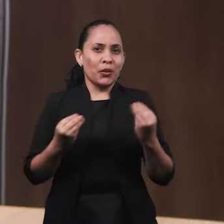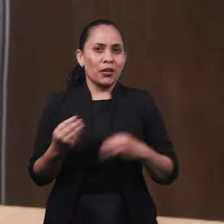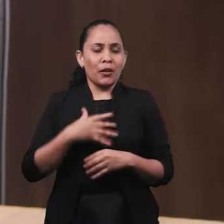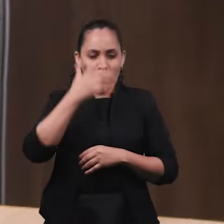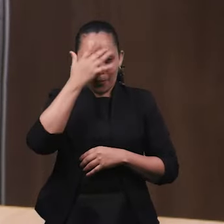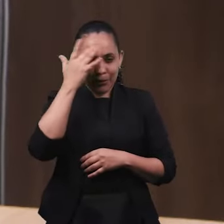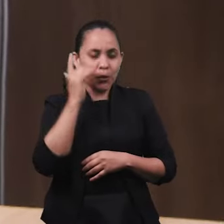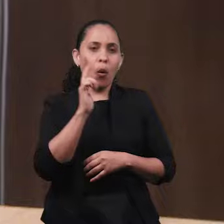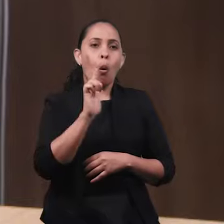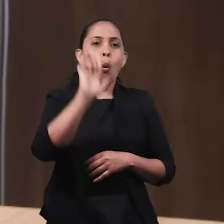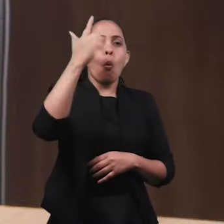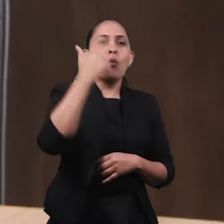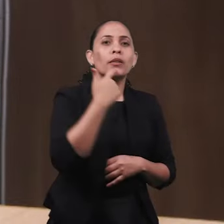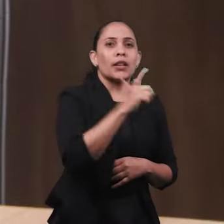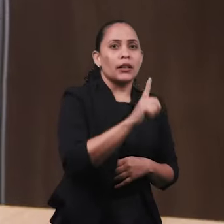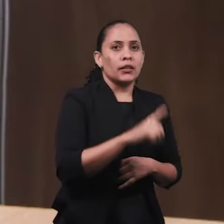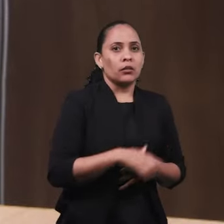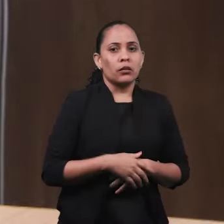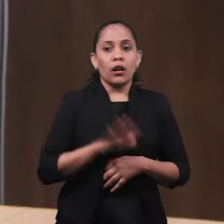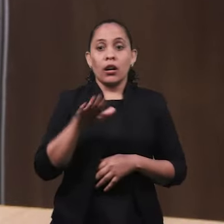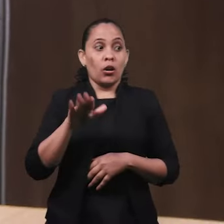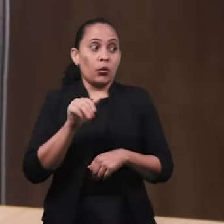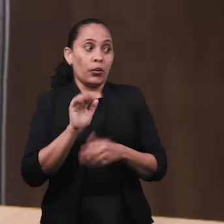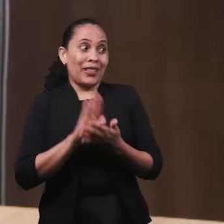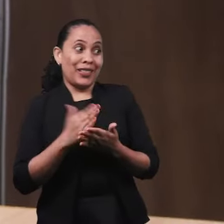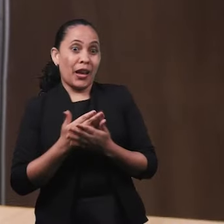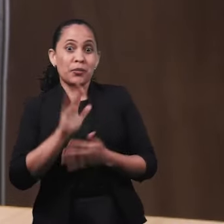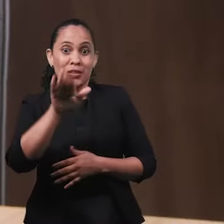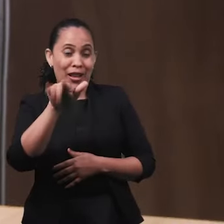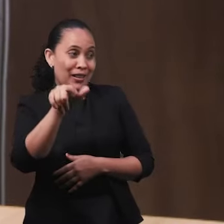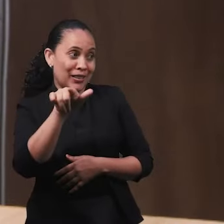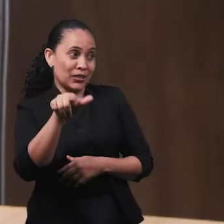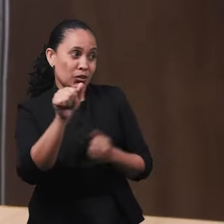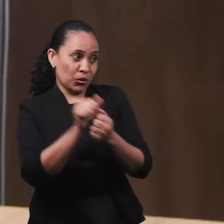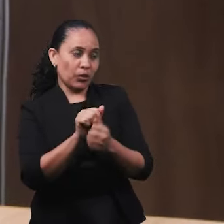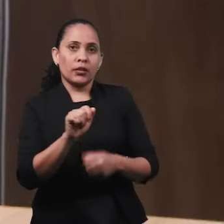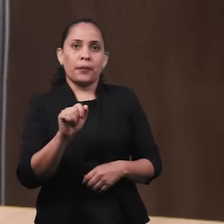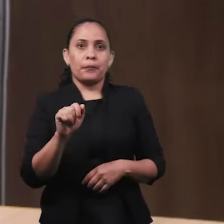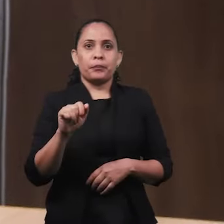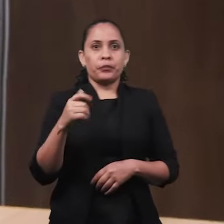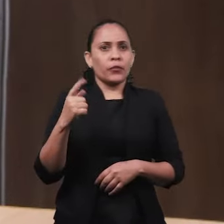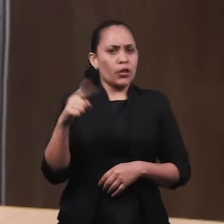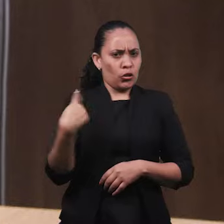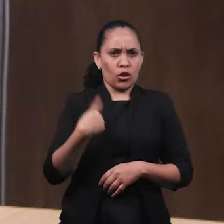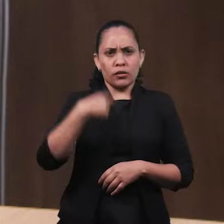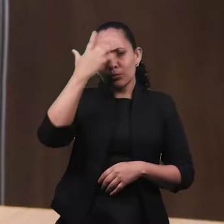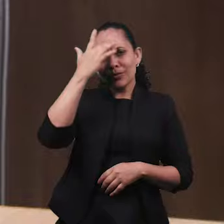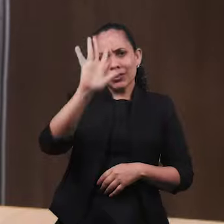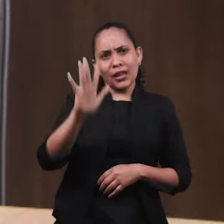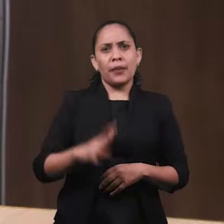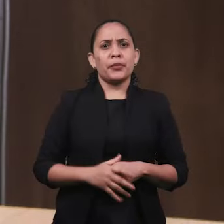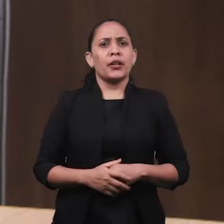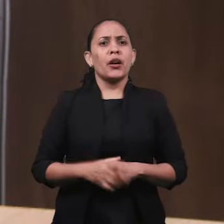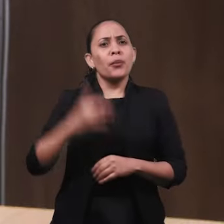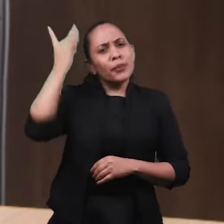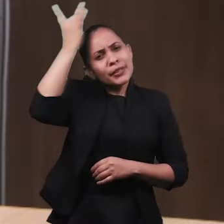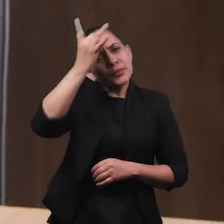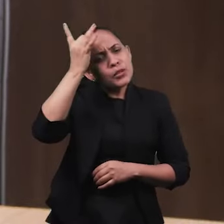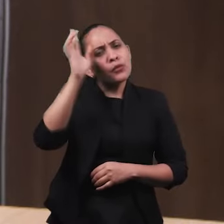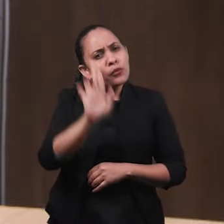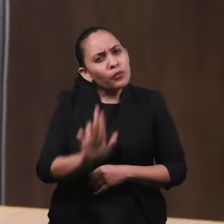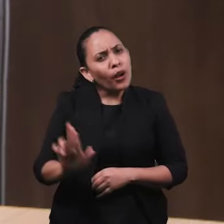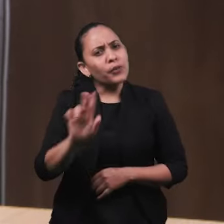um estrangeiro, né? Aí a gente, não, o intérprete já está ali, não. Nós devemos, mesmo que a gente não saiba, né, pastor, o Espírito Santo